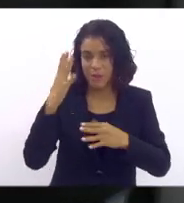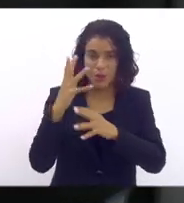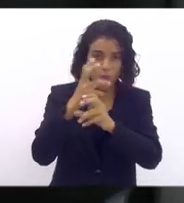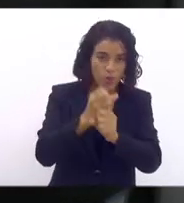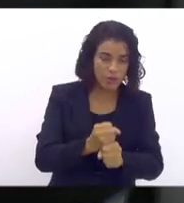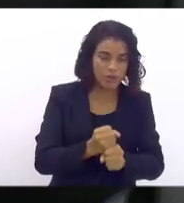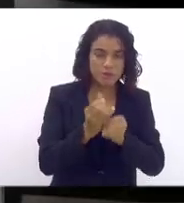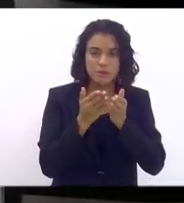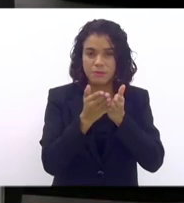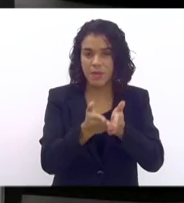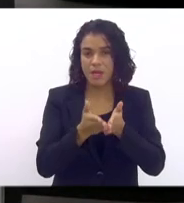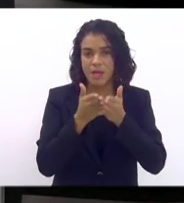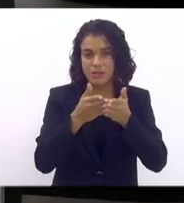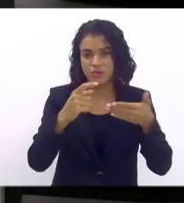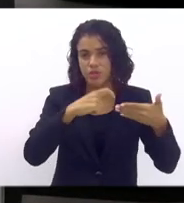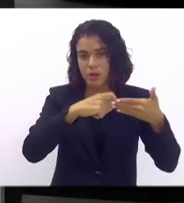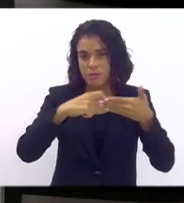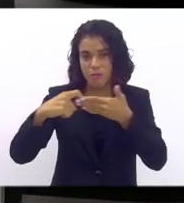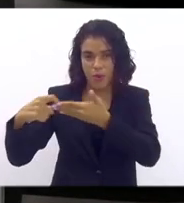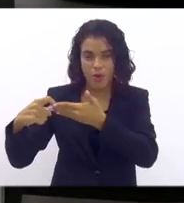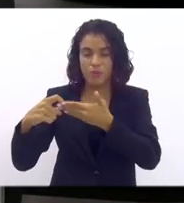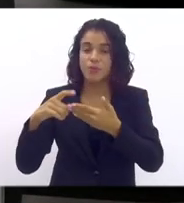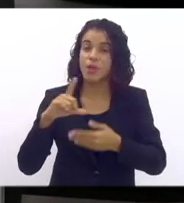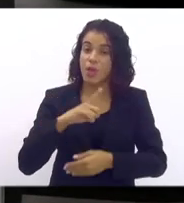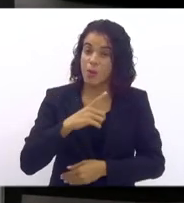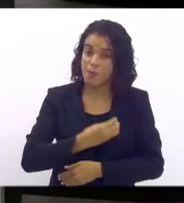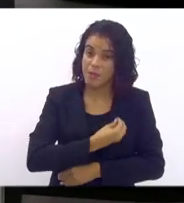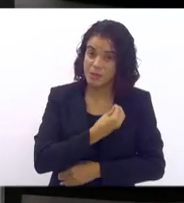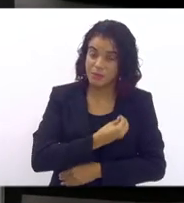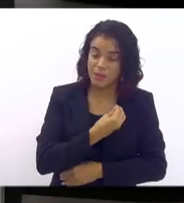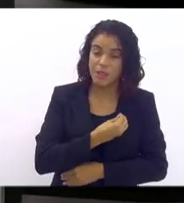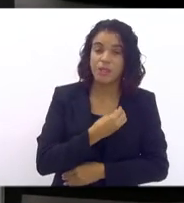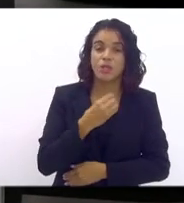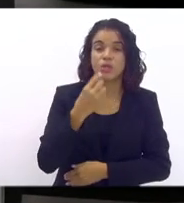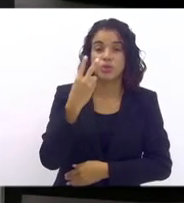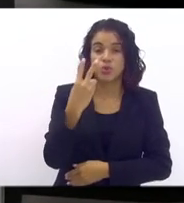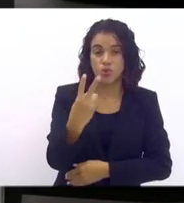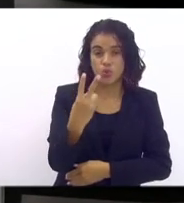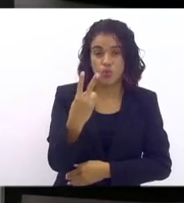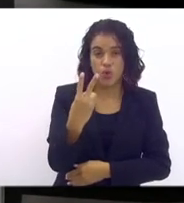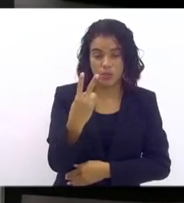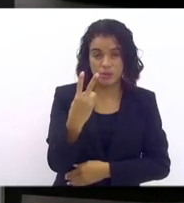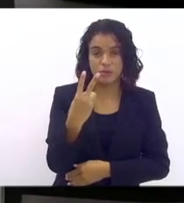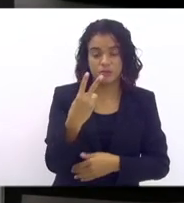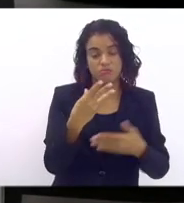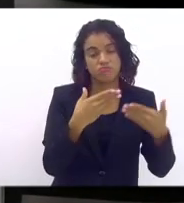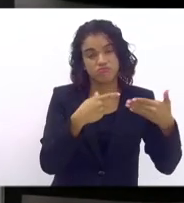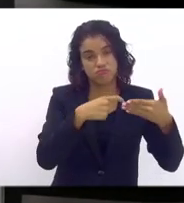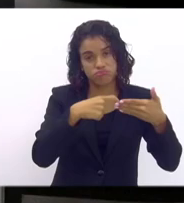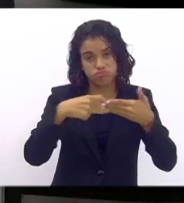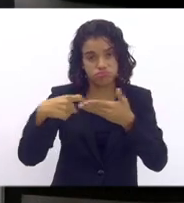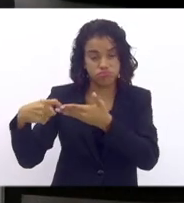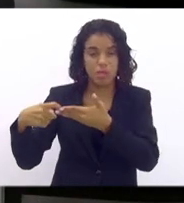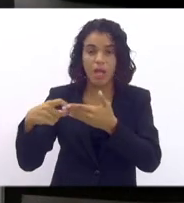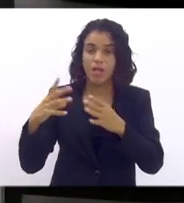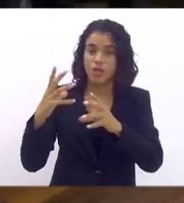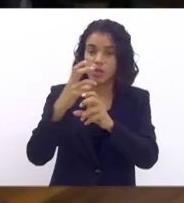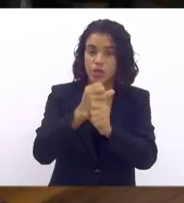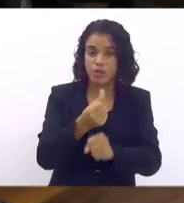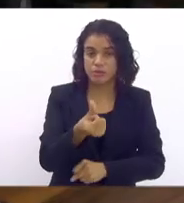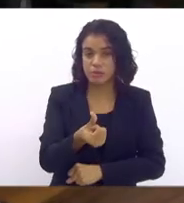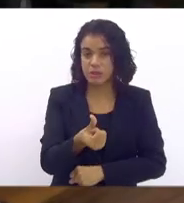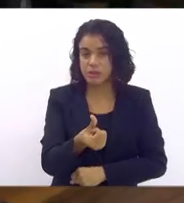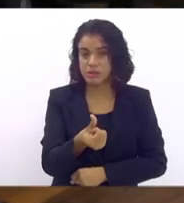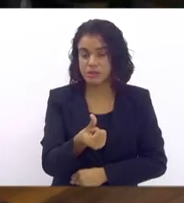retiradas se Participei de duas reuniões duas desculpa duas retiradas e foi informado que foram um Total de seis só